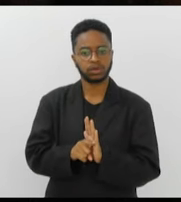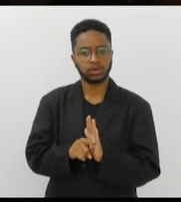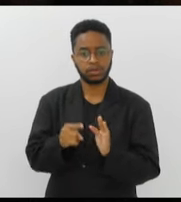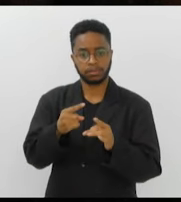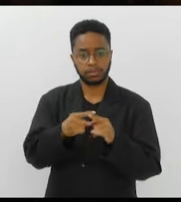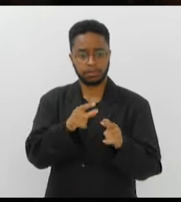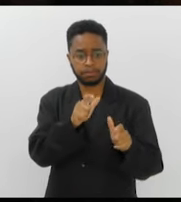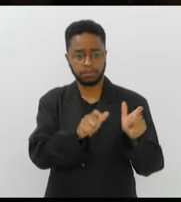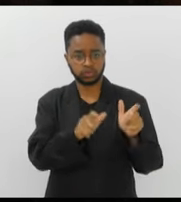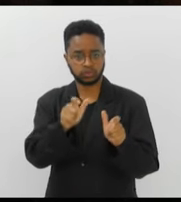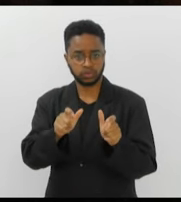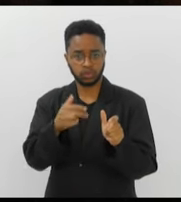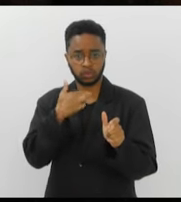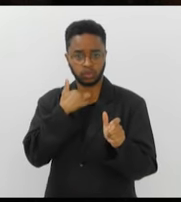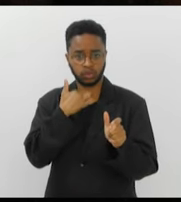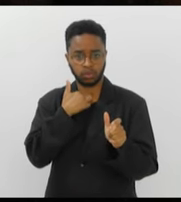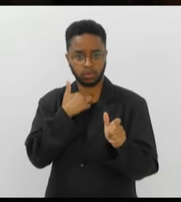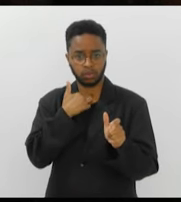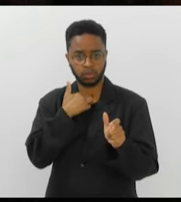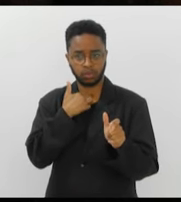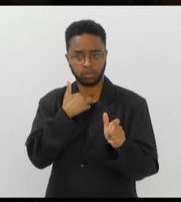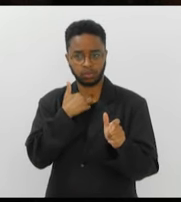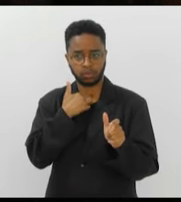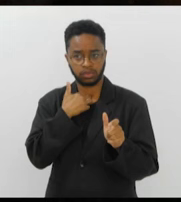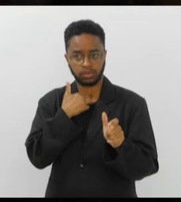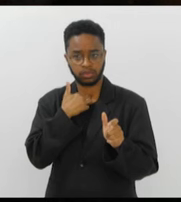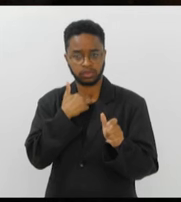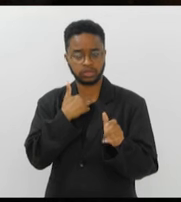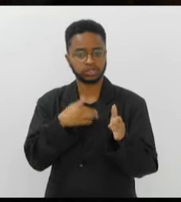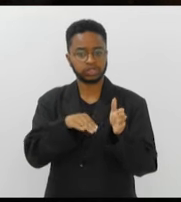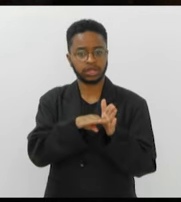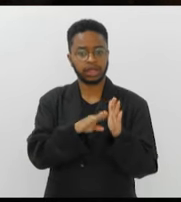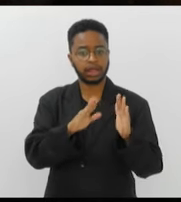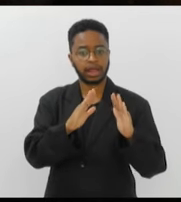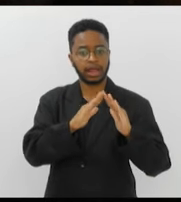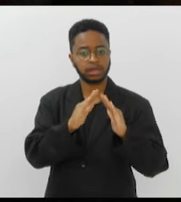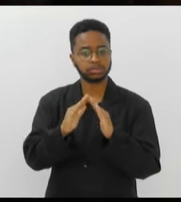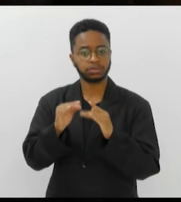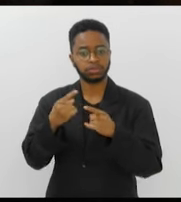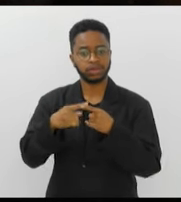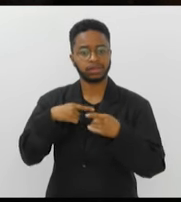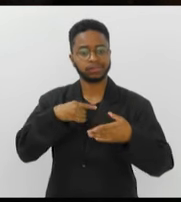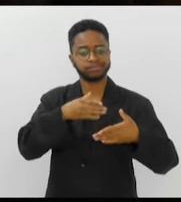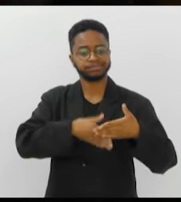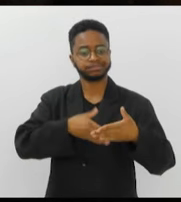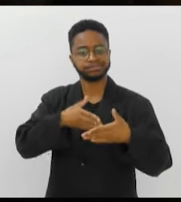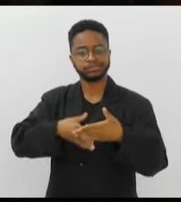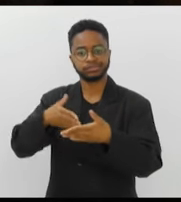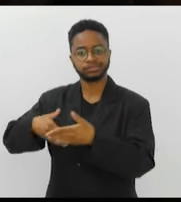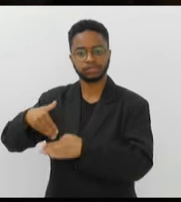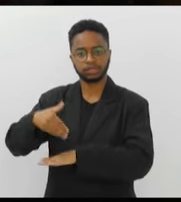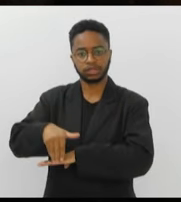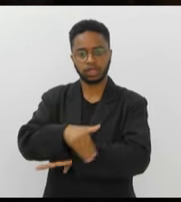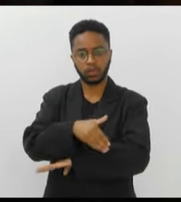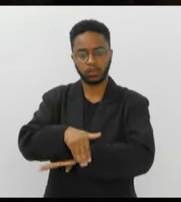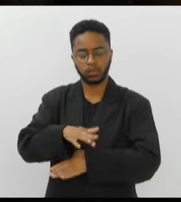não pode, em Brás de Pina, chegar até em casa de tanta barricada. O morador não